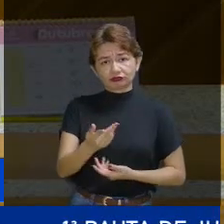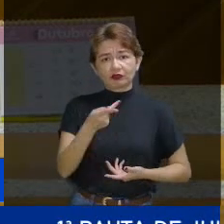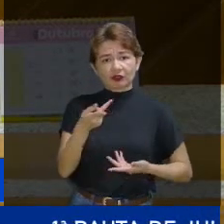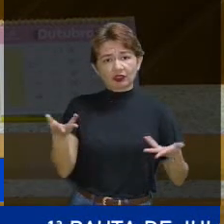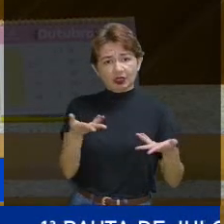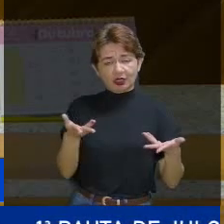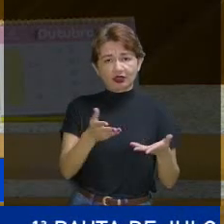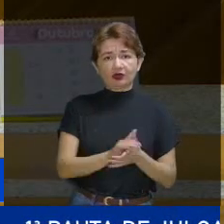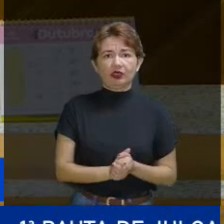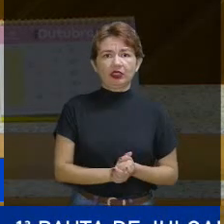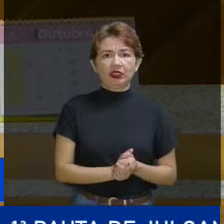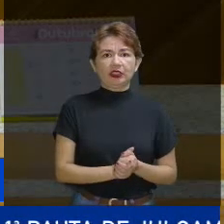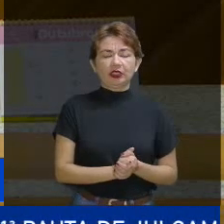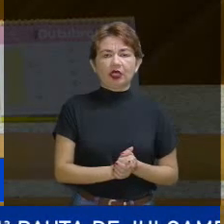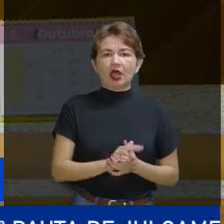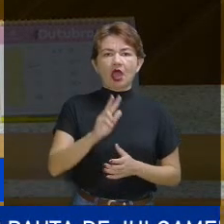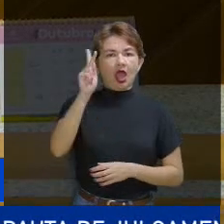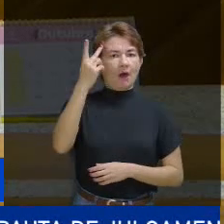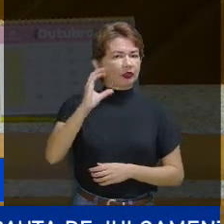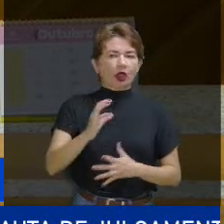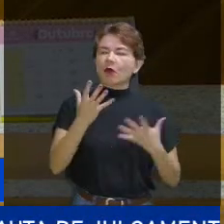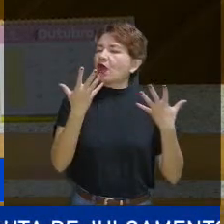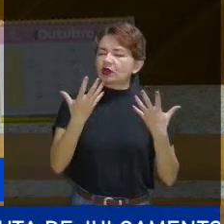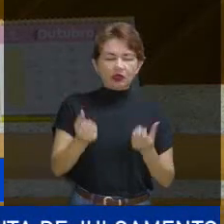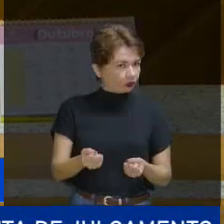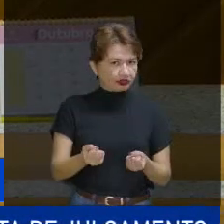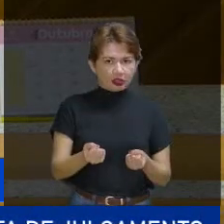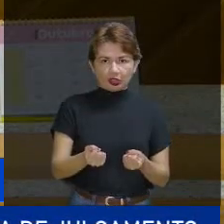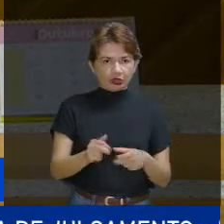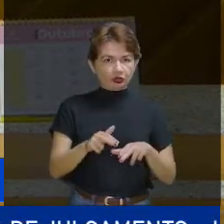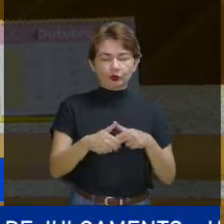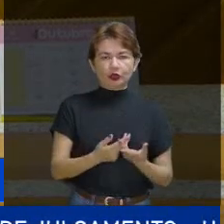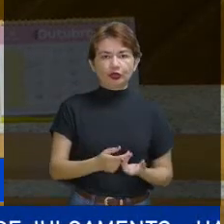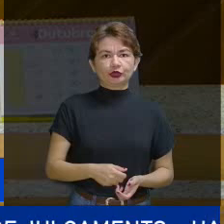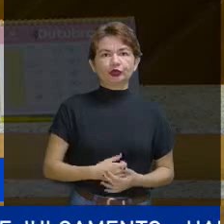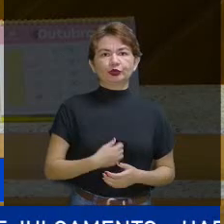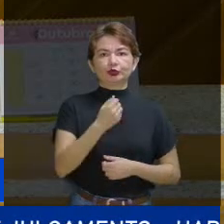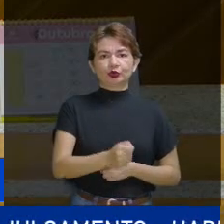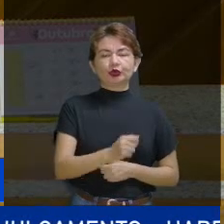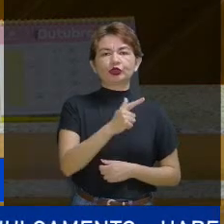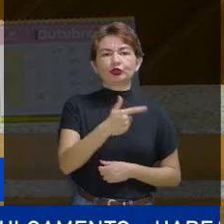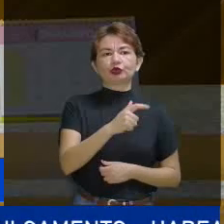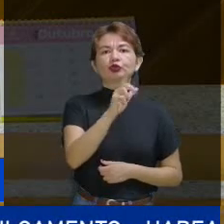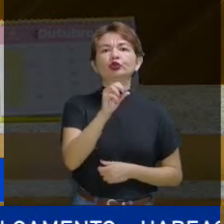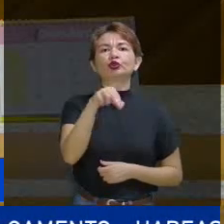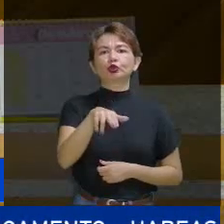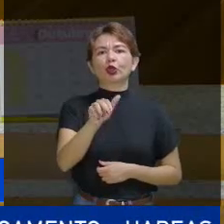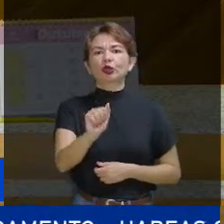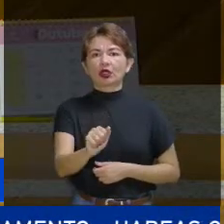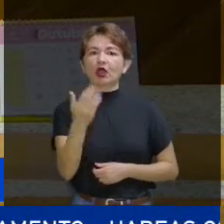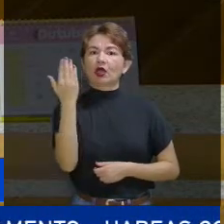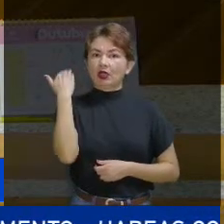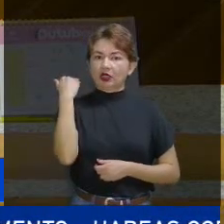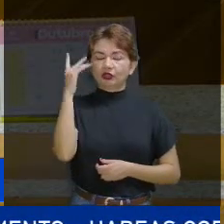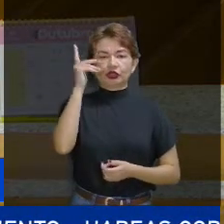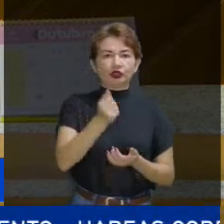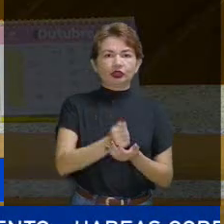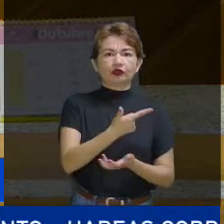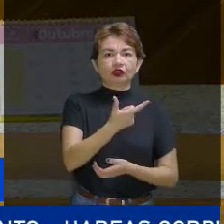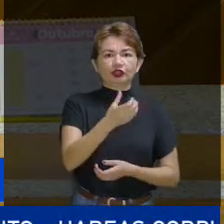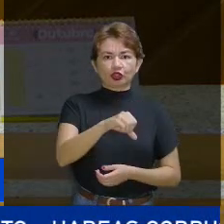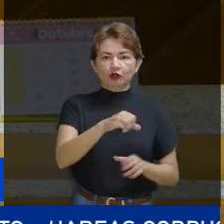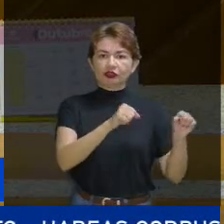exposto, eu nego a ordem de habeas corpus, porquanto o juízo da 2ª Zona Eleitoral de Macapá, à época da decisão